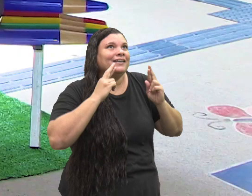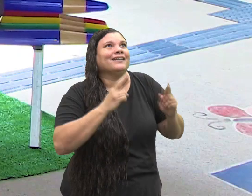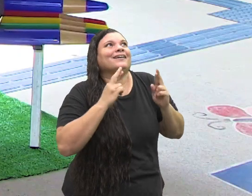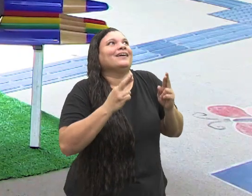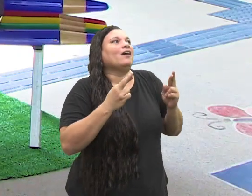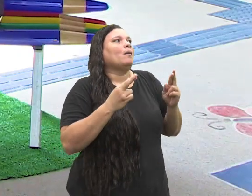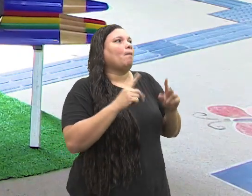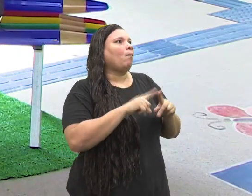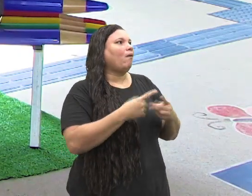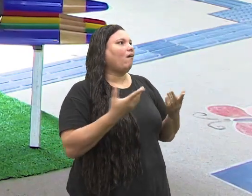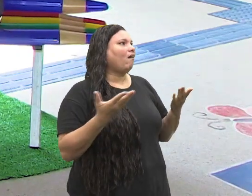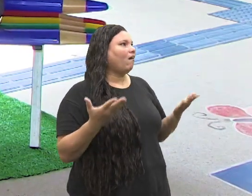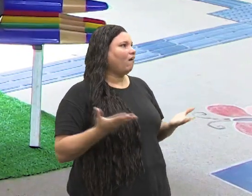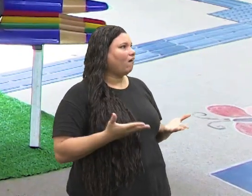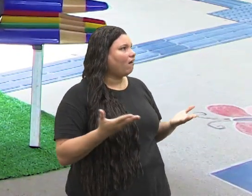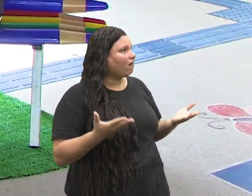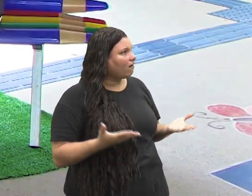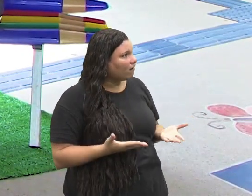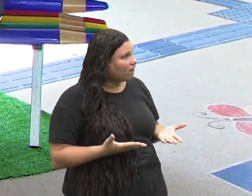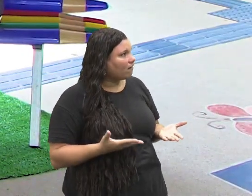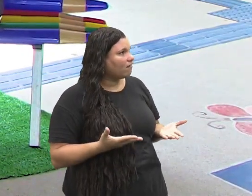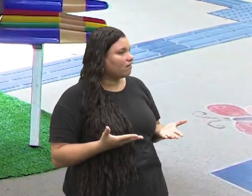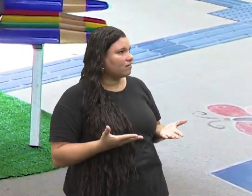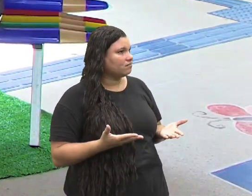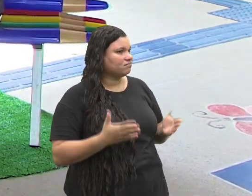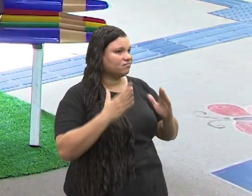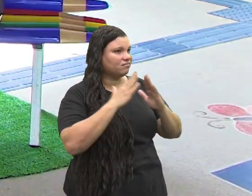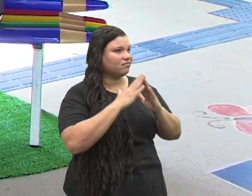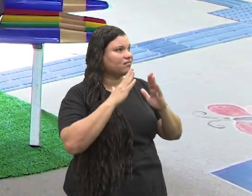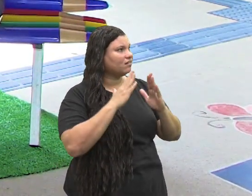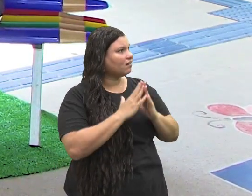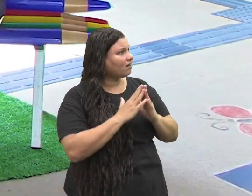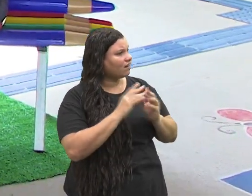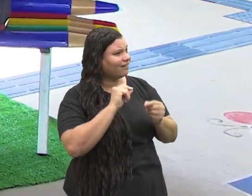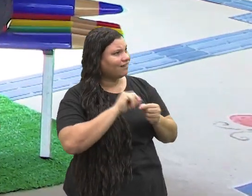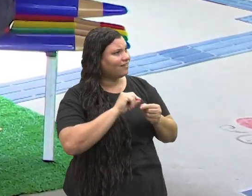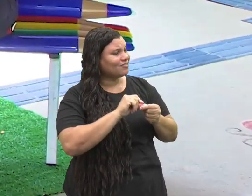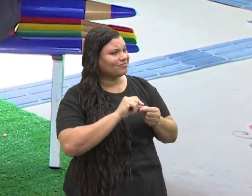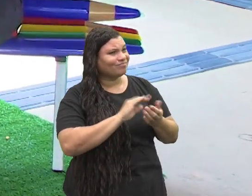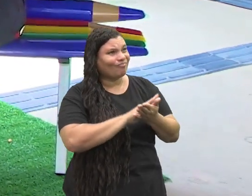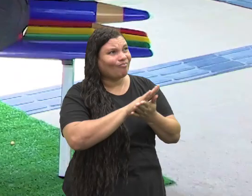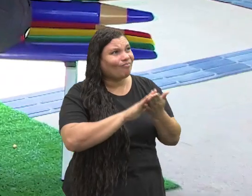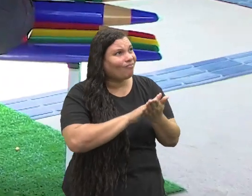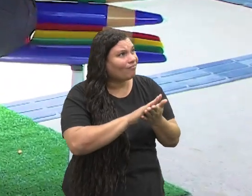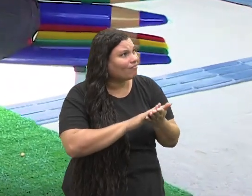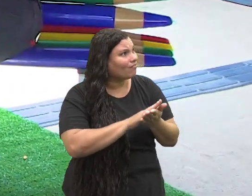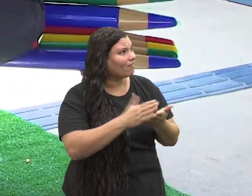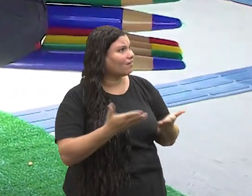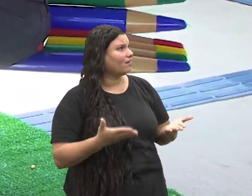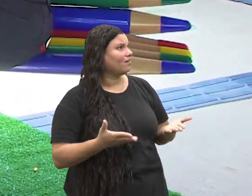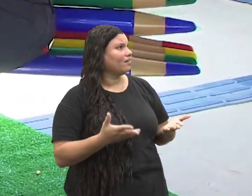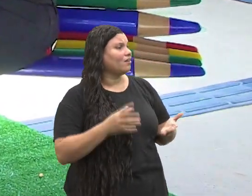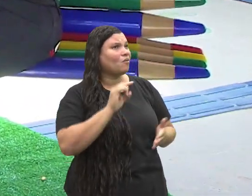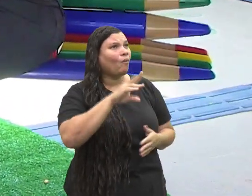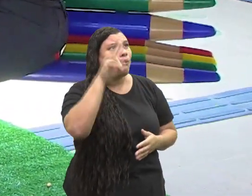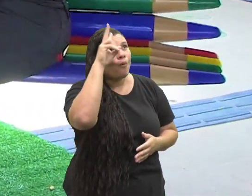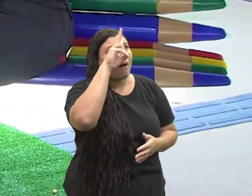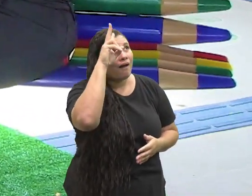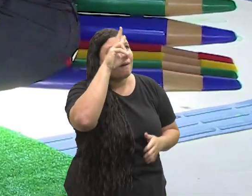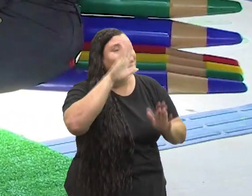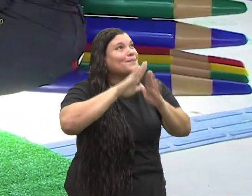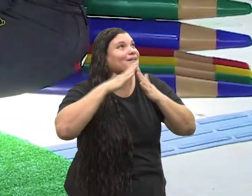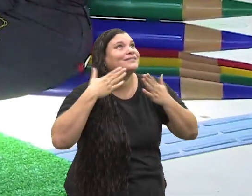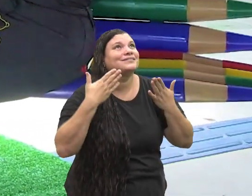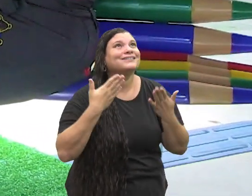de repente, chego na minha casa, não tenho nada pra brincar. Fico lembrando dos espaços da minha